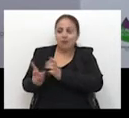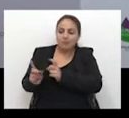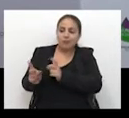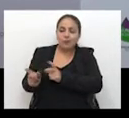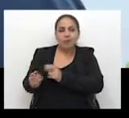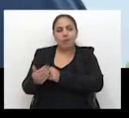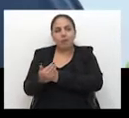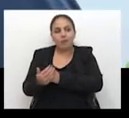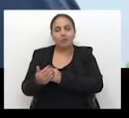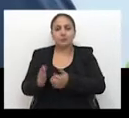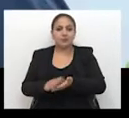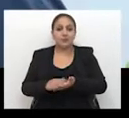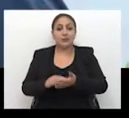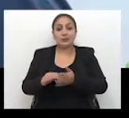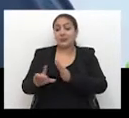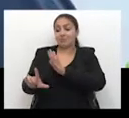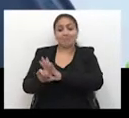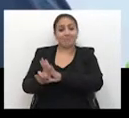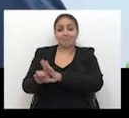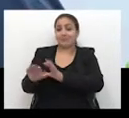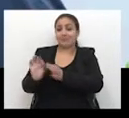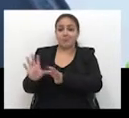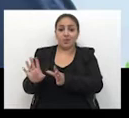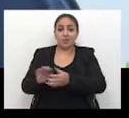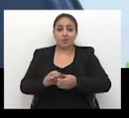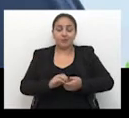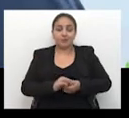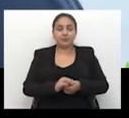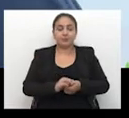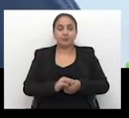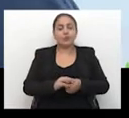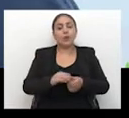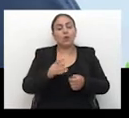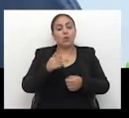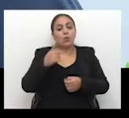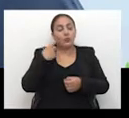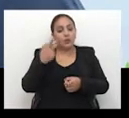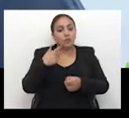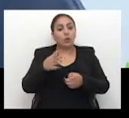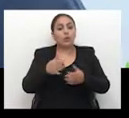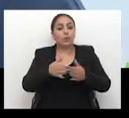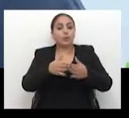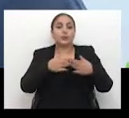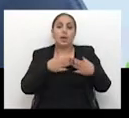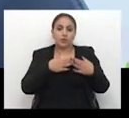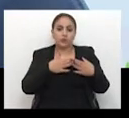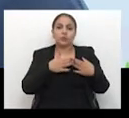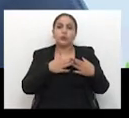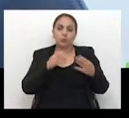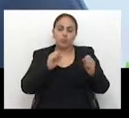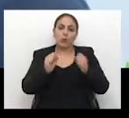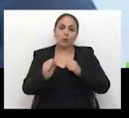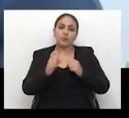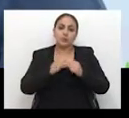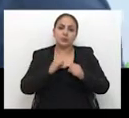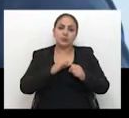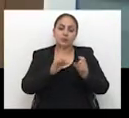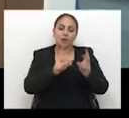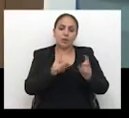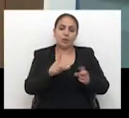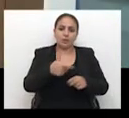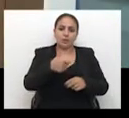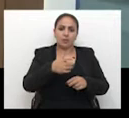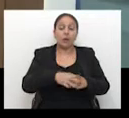provém hoje né em passo fundo o vereador roberto gabriel touson defende a revogação do estatuto do desarmamento